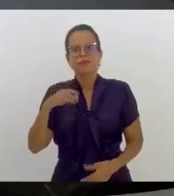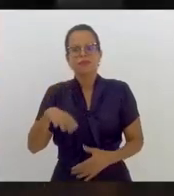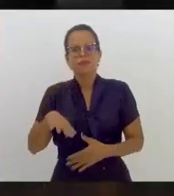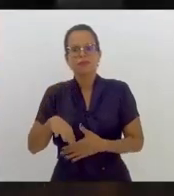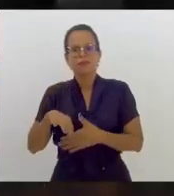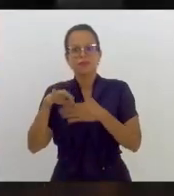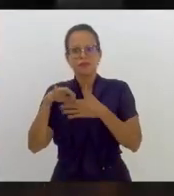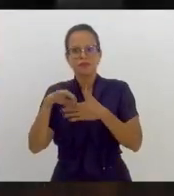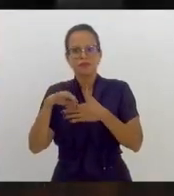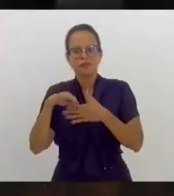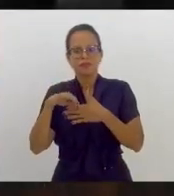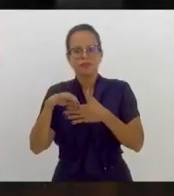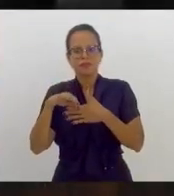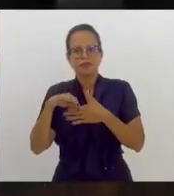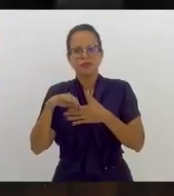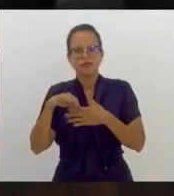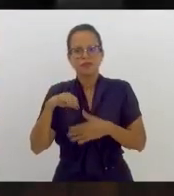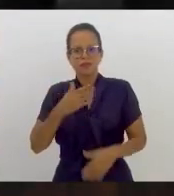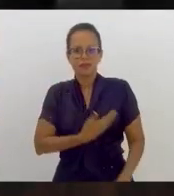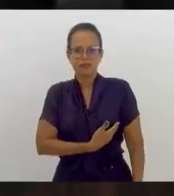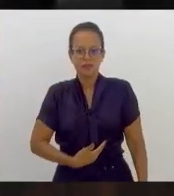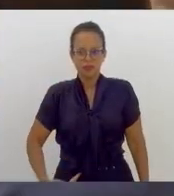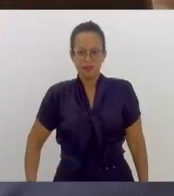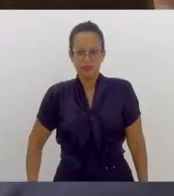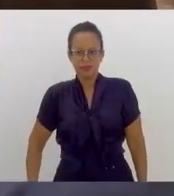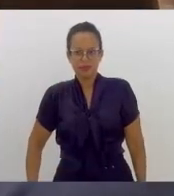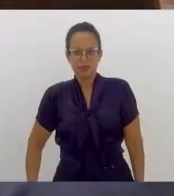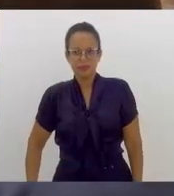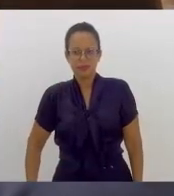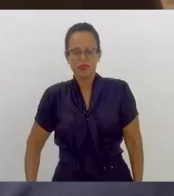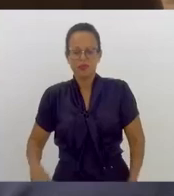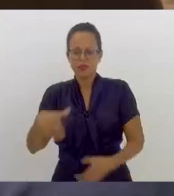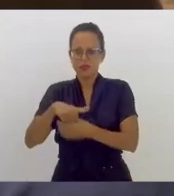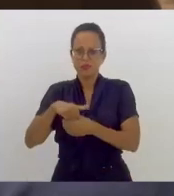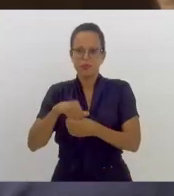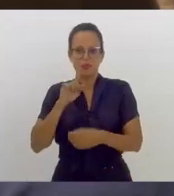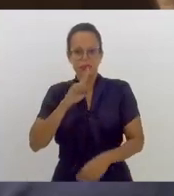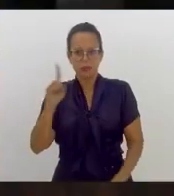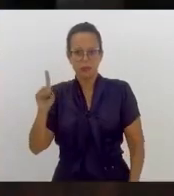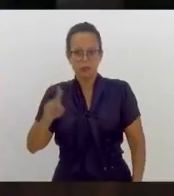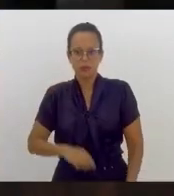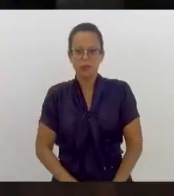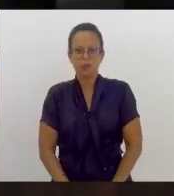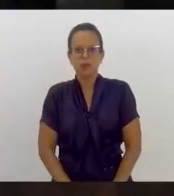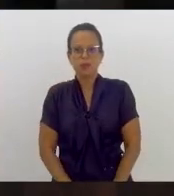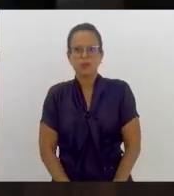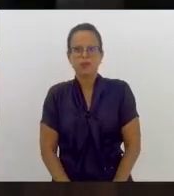Deputado Chico Machado, pela liderança do governo. Voto não, senhor presidente.